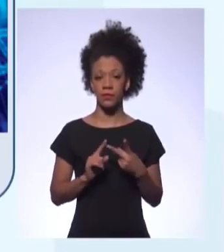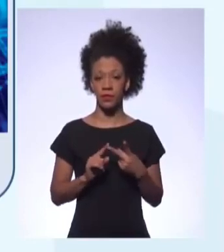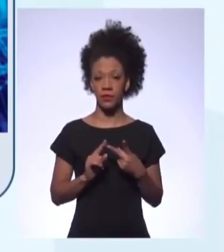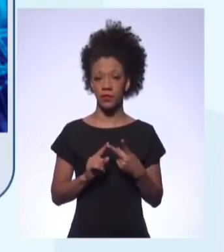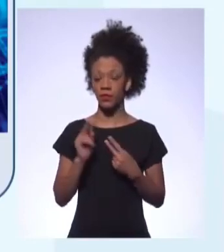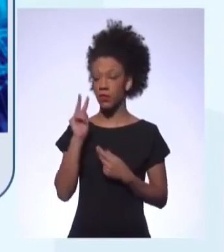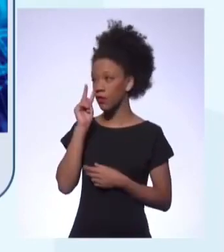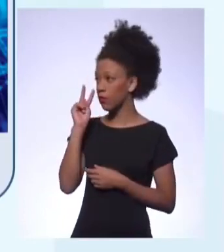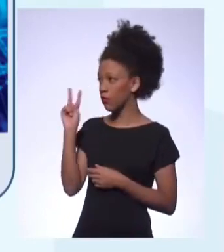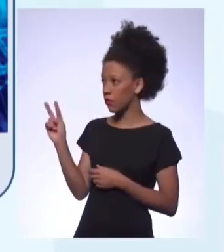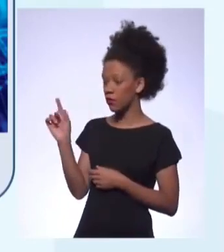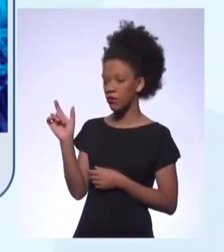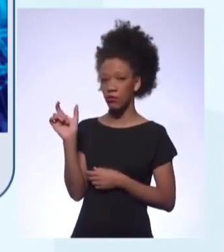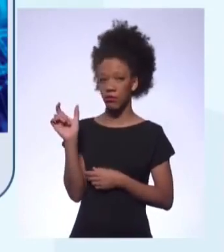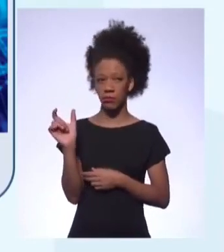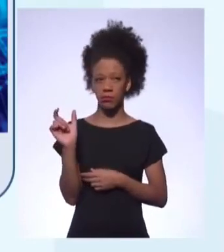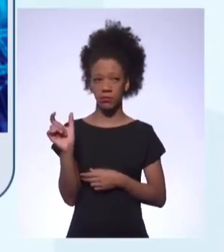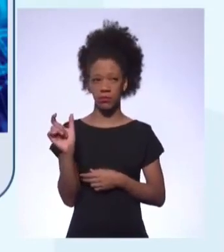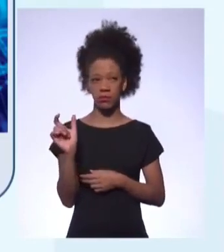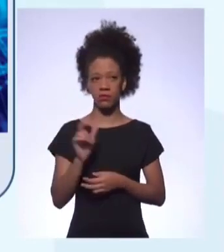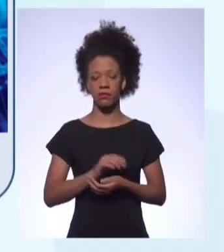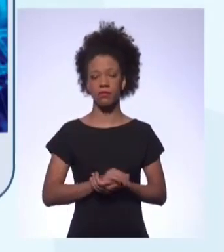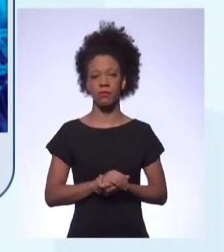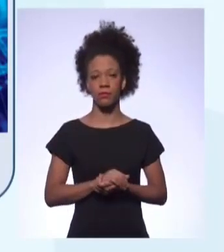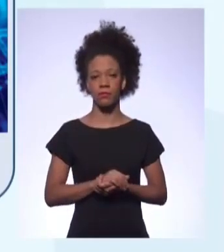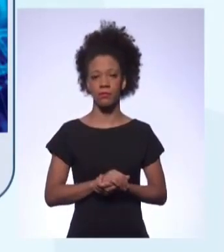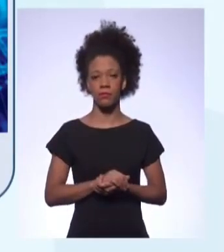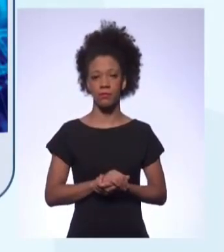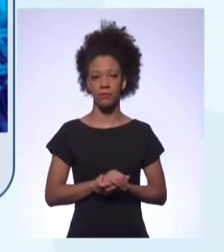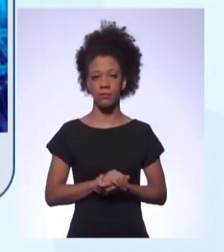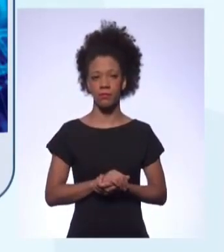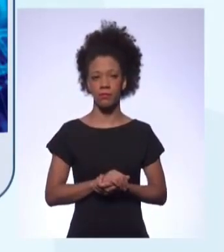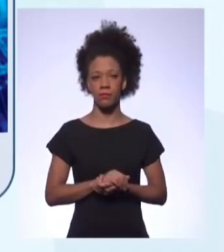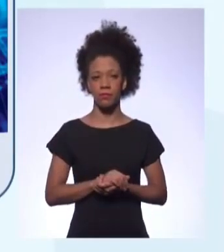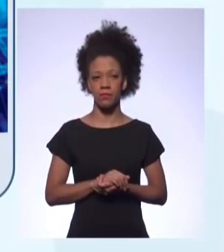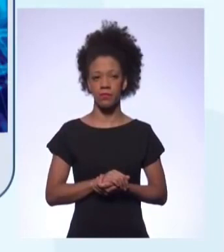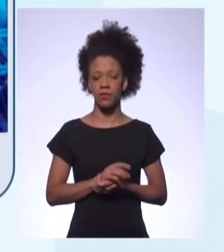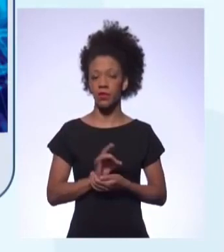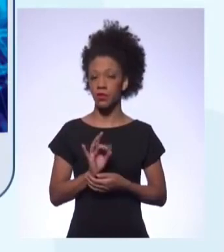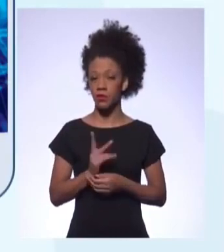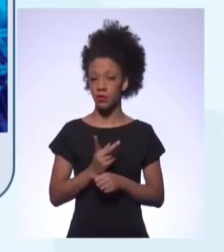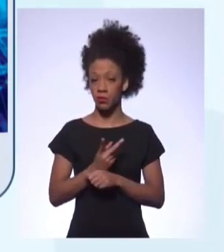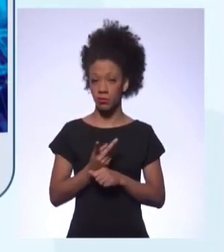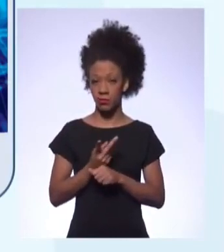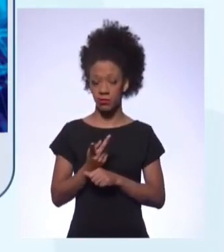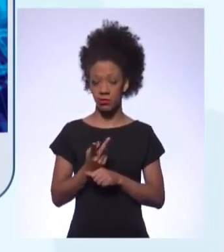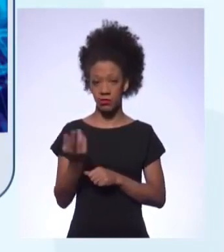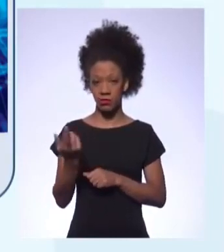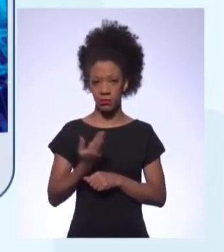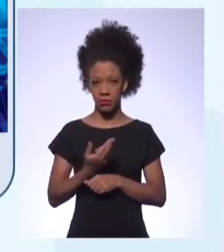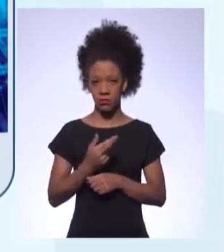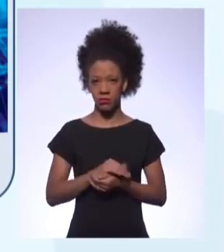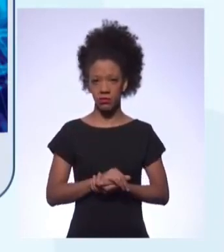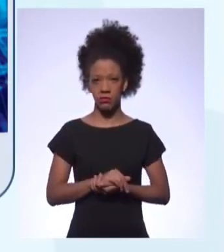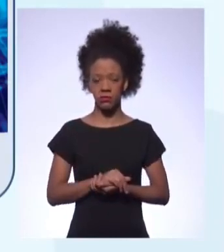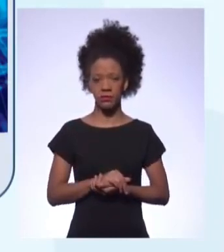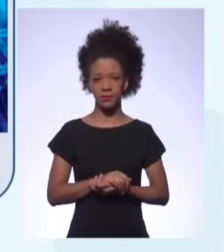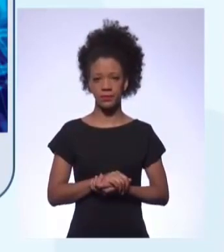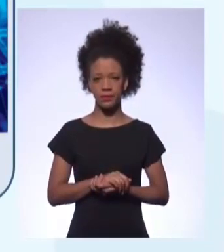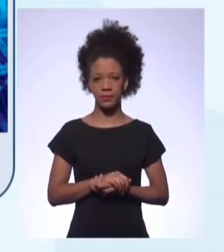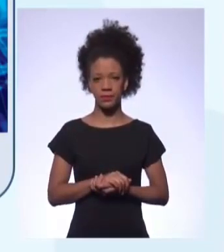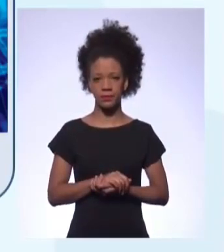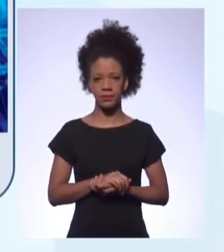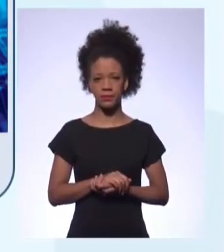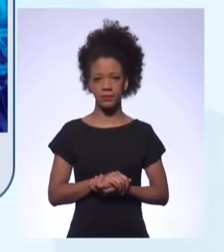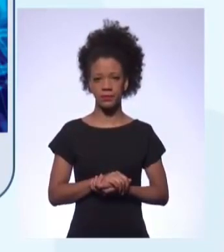lá a palavra chemical bases, né? Que eu falei para vocês que era só procurar a resposta. Adenine A, guanine